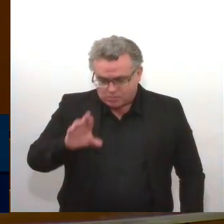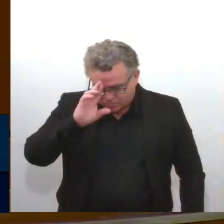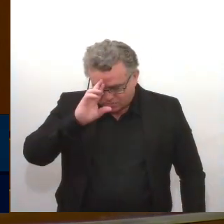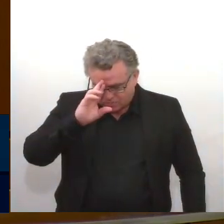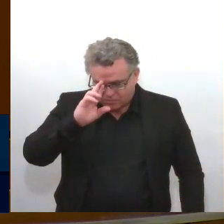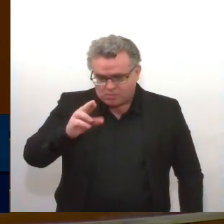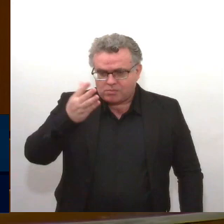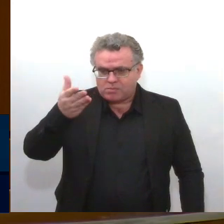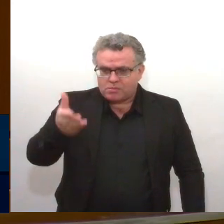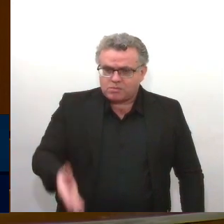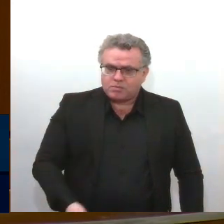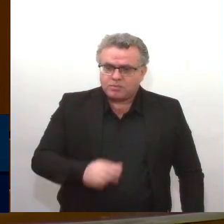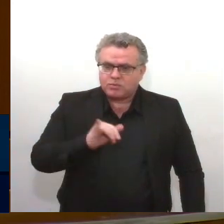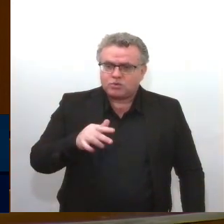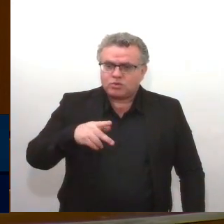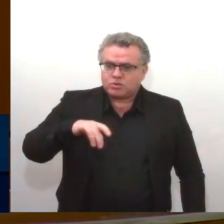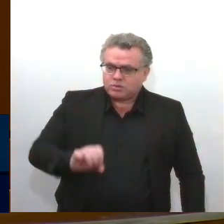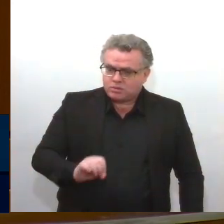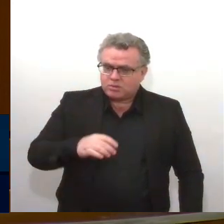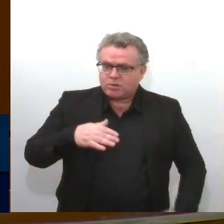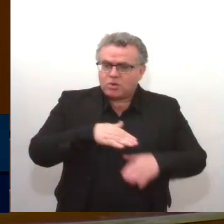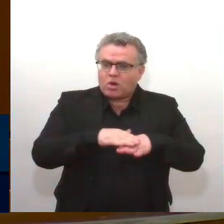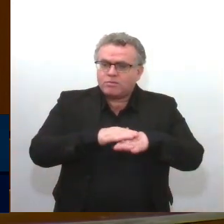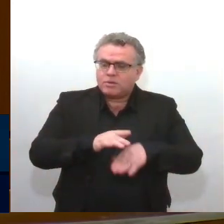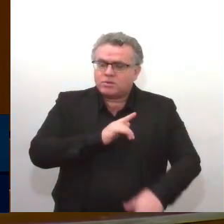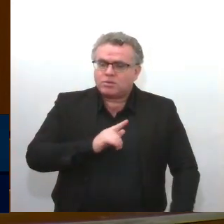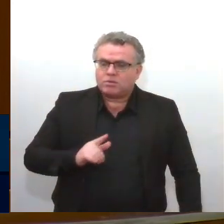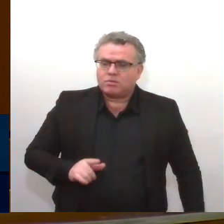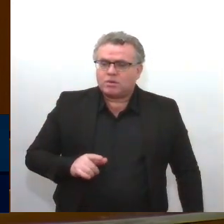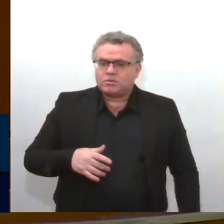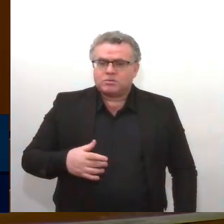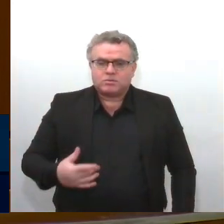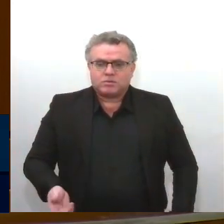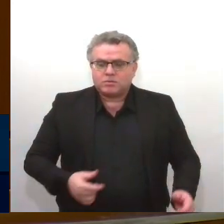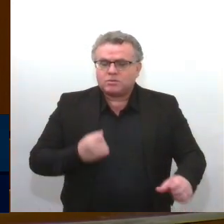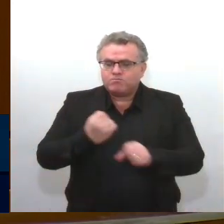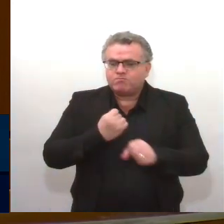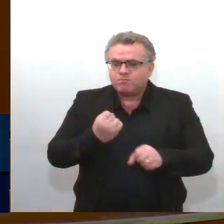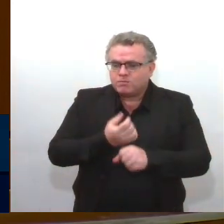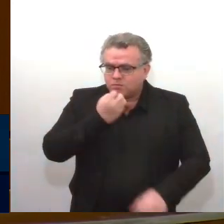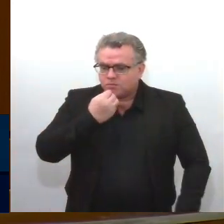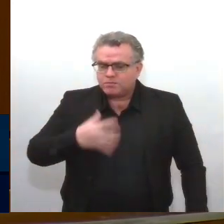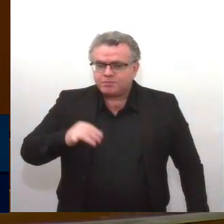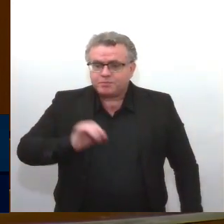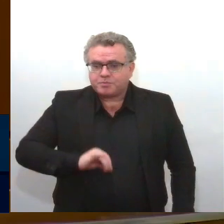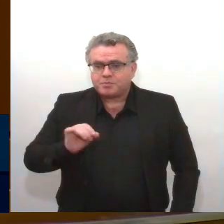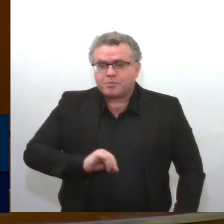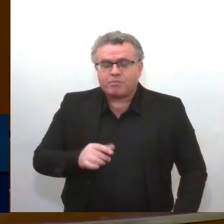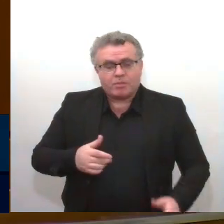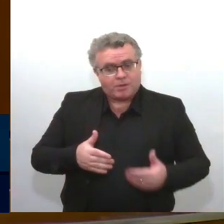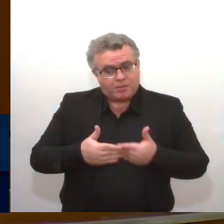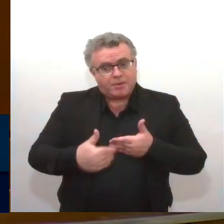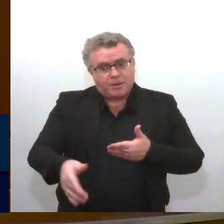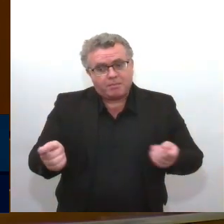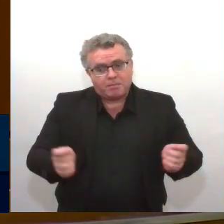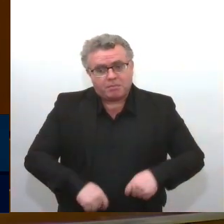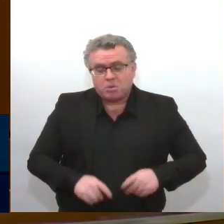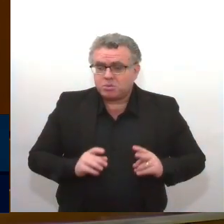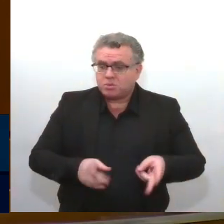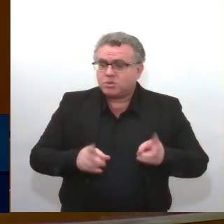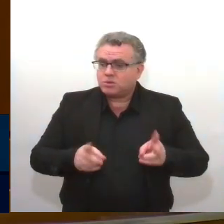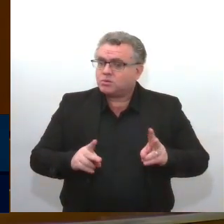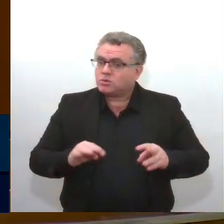com o governador é uma obra extremamente Importante que pode ser colocado inclusive num acelera Sergipe é uma obra que todo o estado de Sergipe